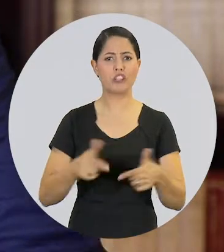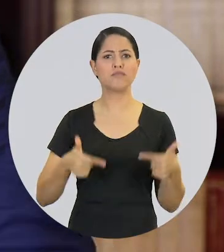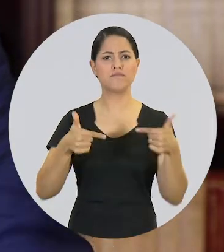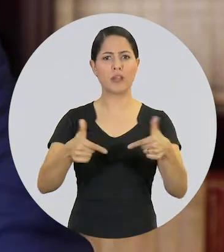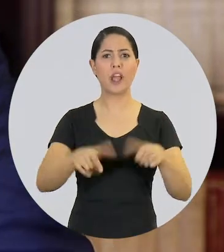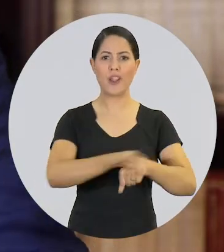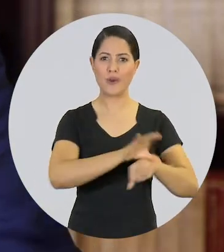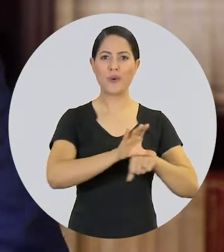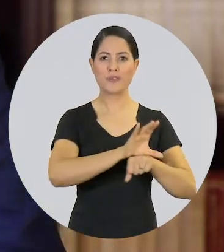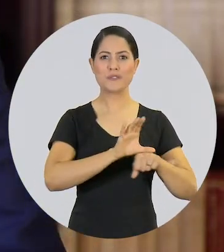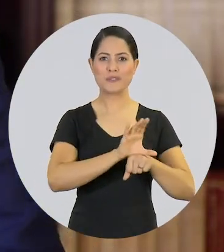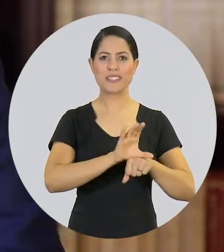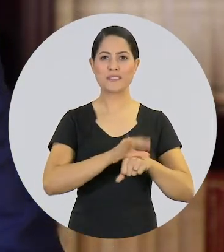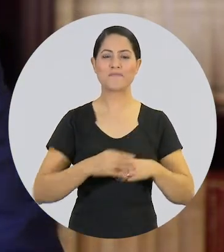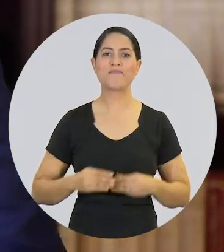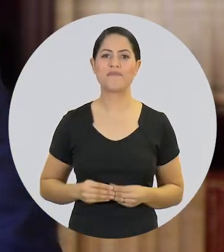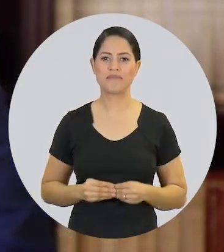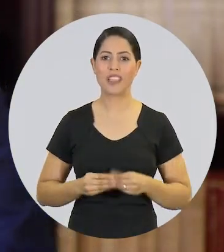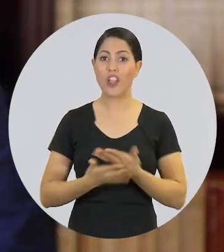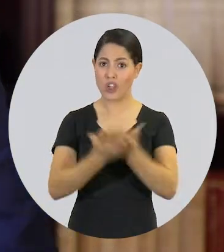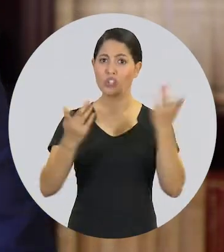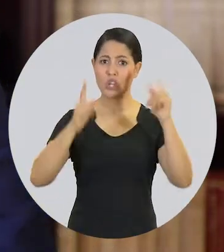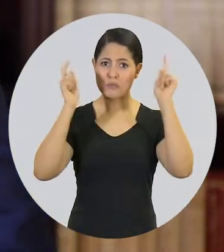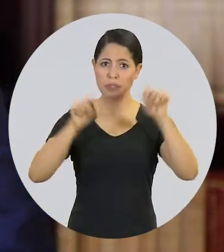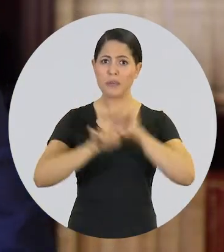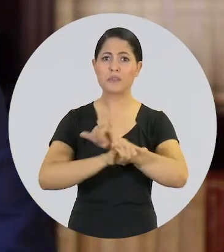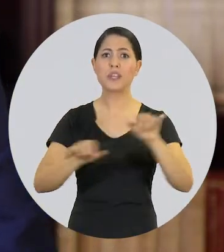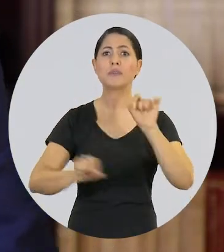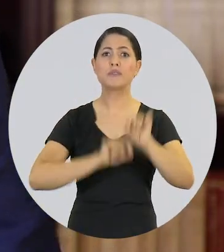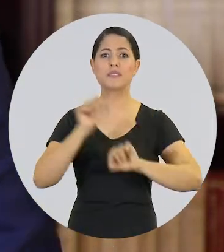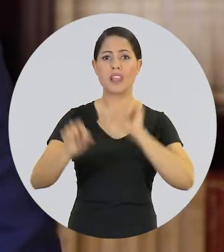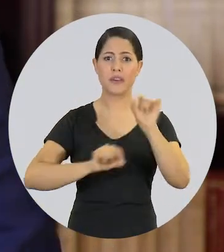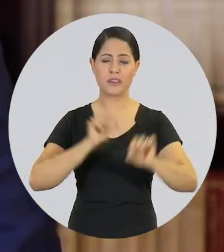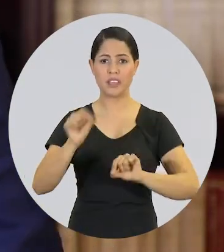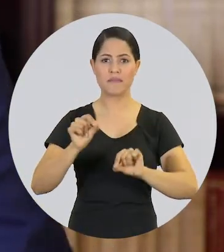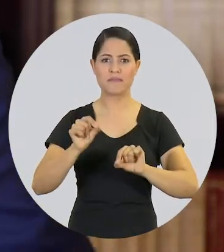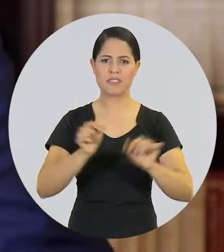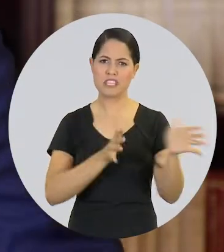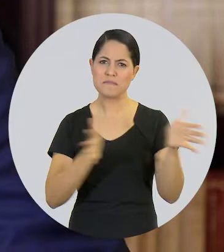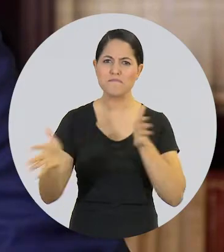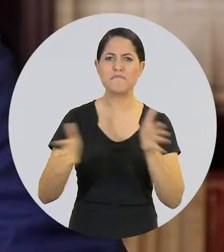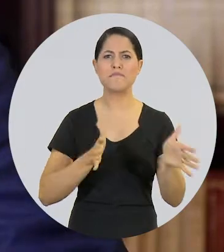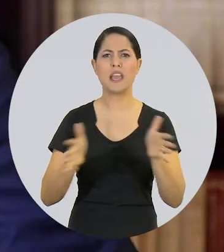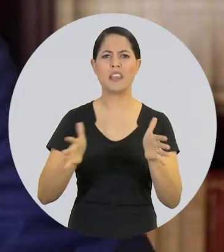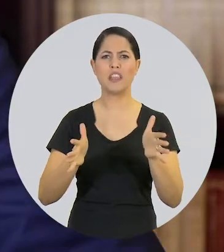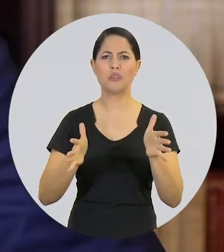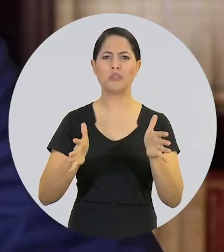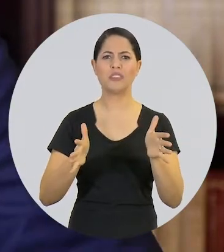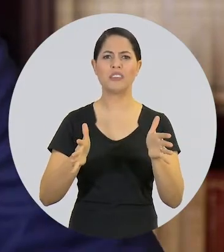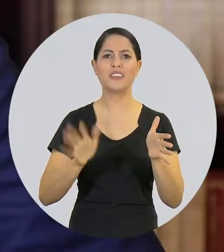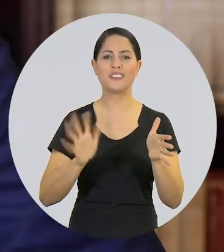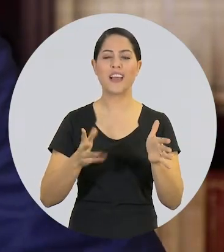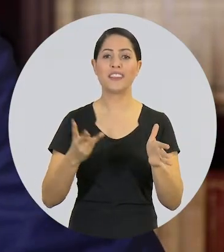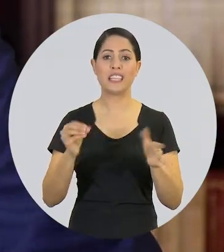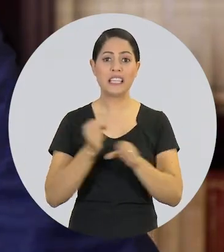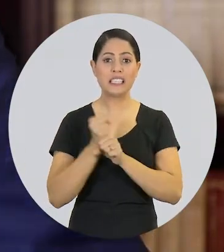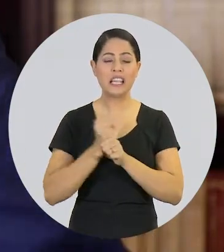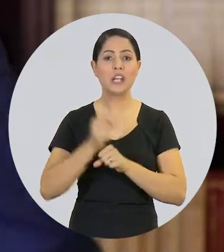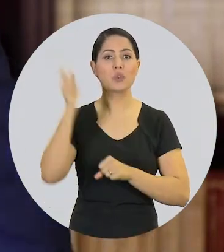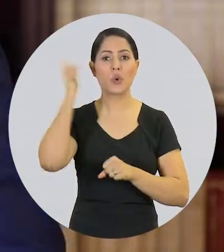da efetividade da Constituição. Podemos dizer que essas 3 décadas foram fundamentais para